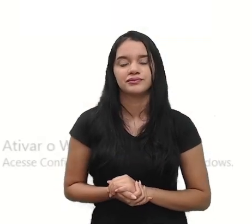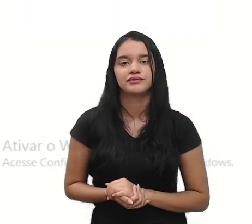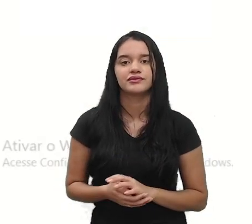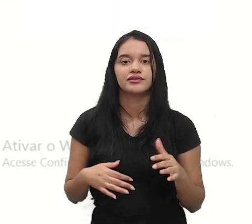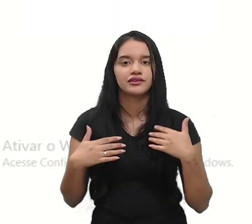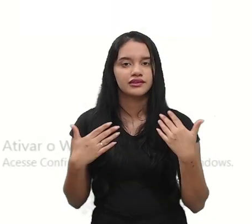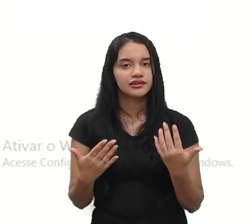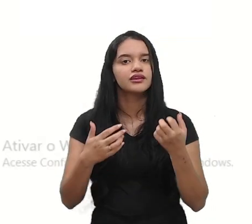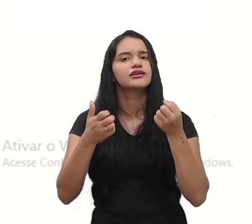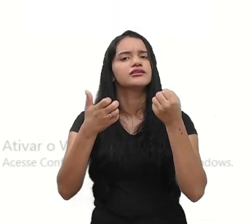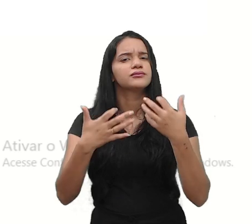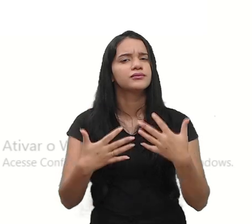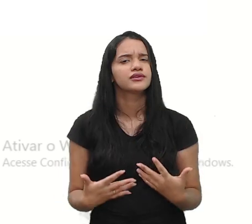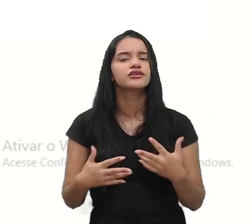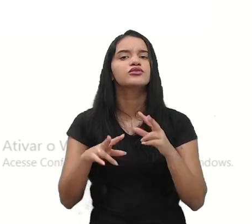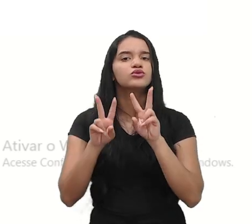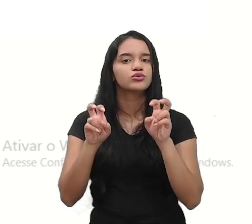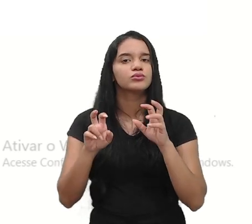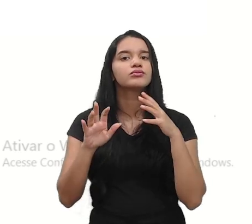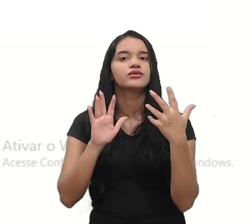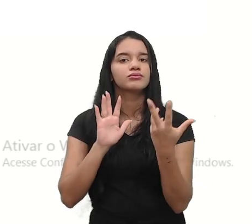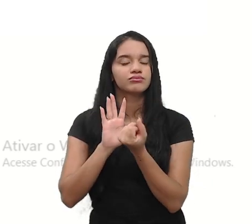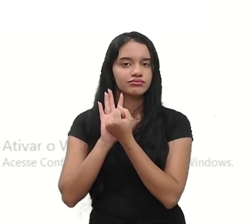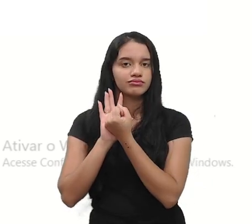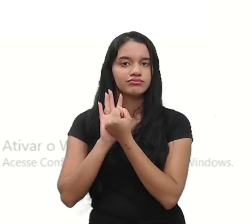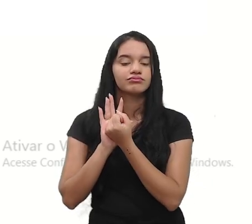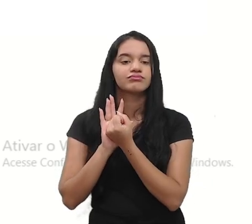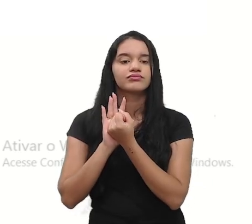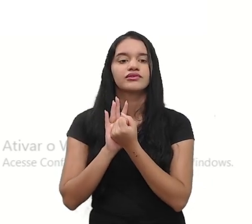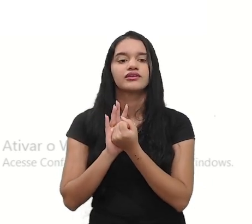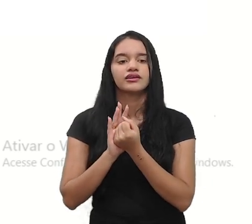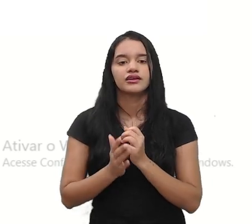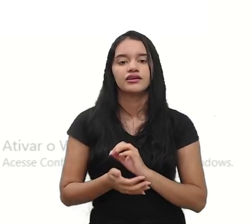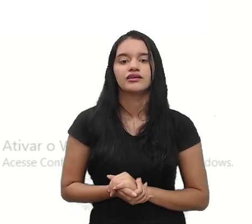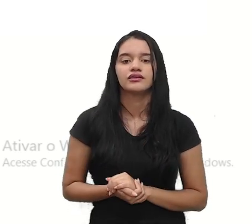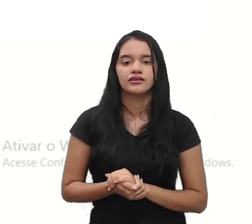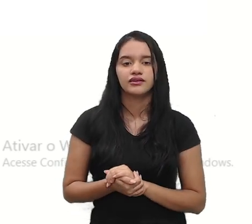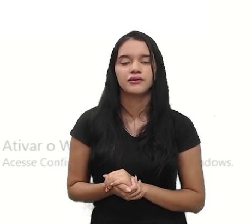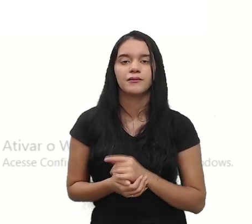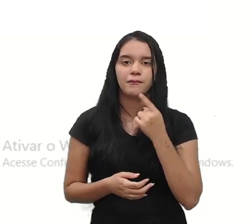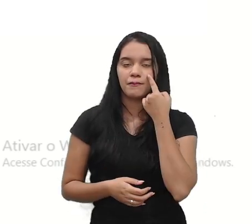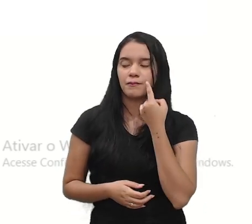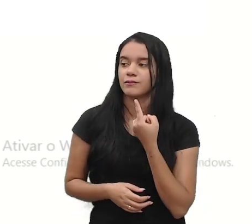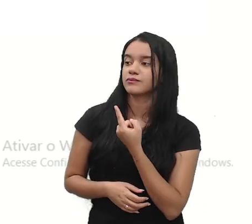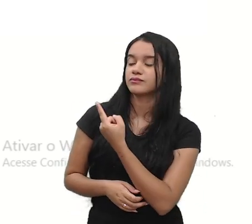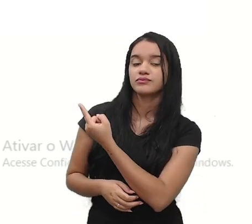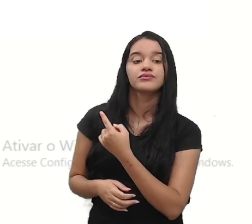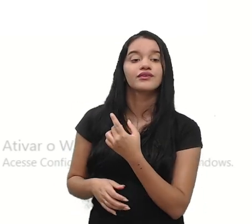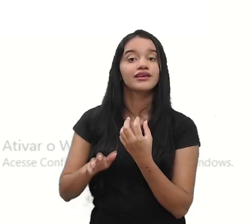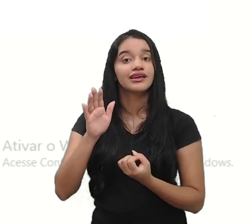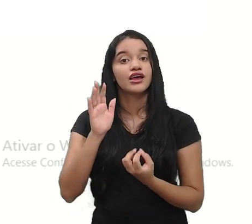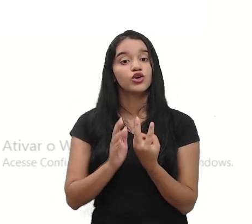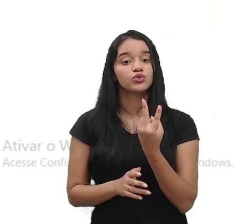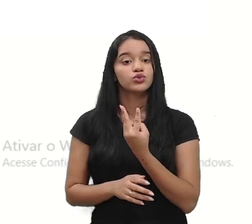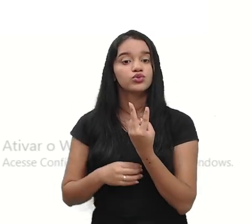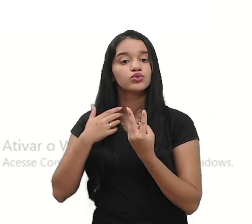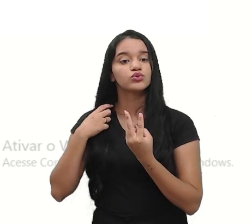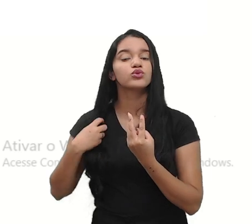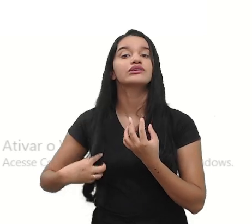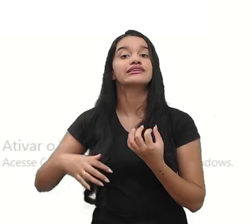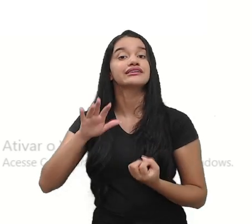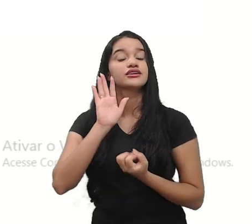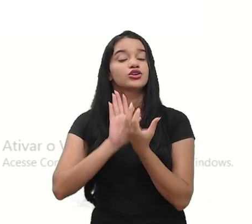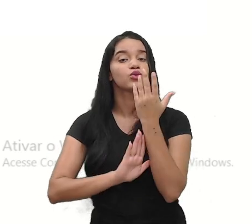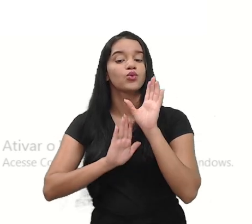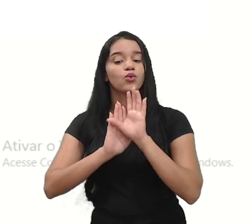Então, ainda falando sobre o posicionamento da marca, de acordo com Martins, Al Ries e Jack Trout criaram e desenvolveram o